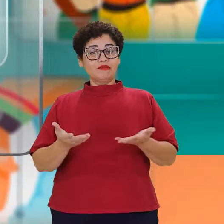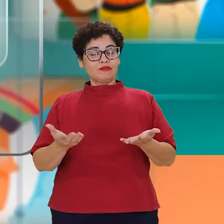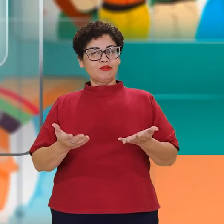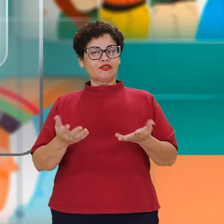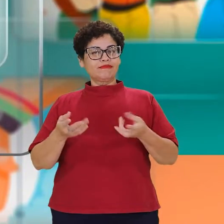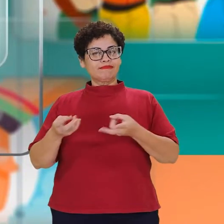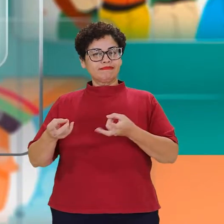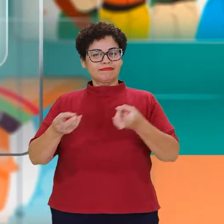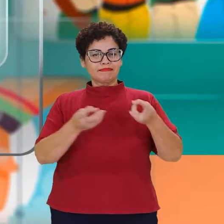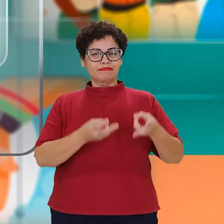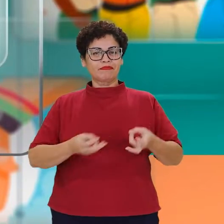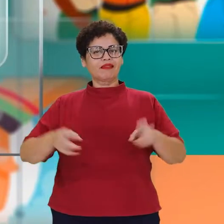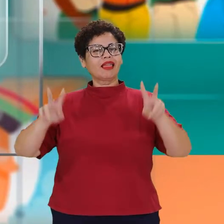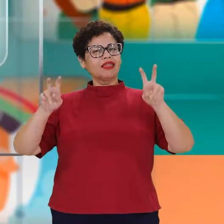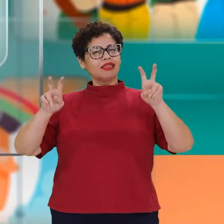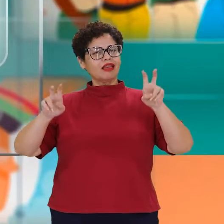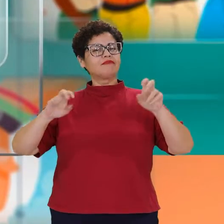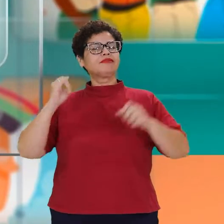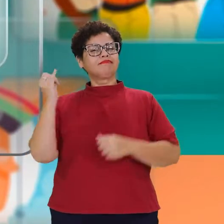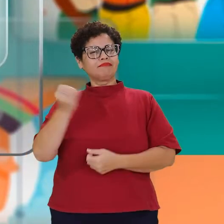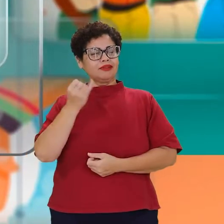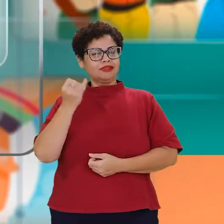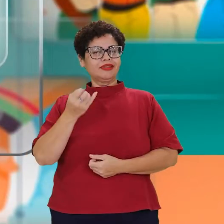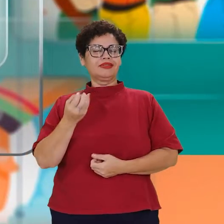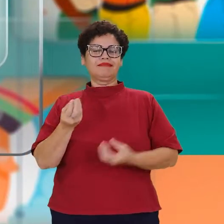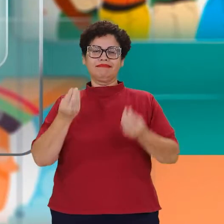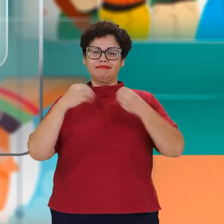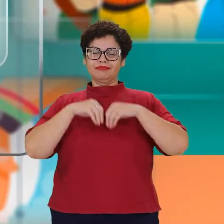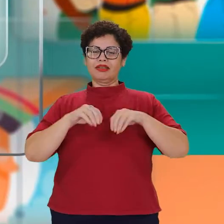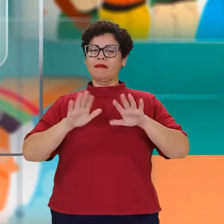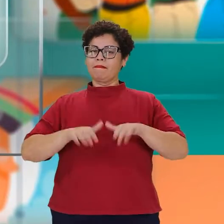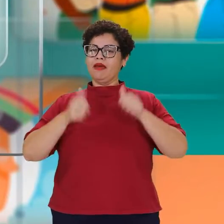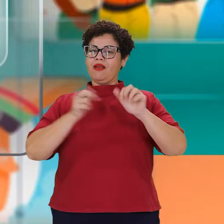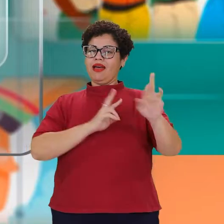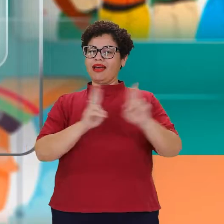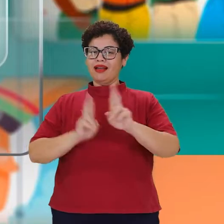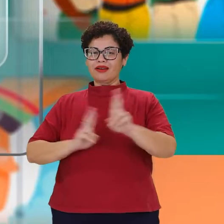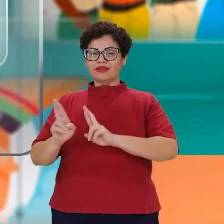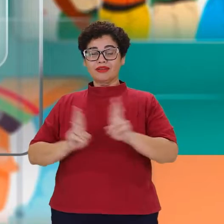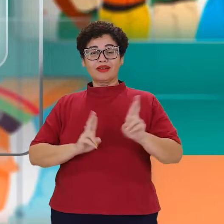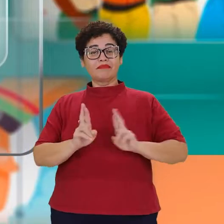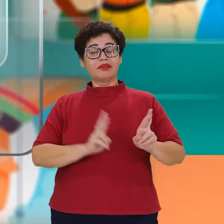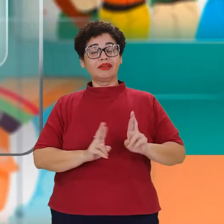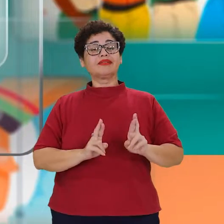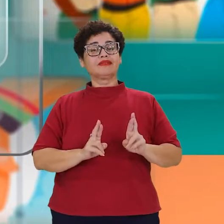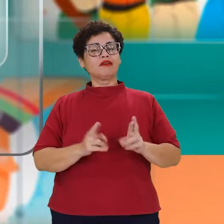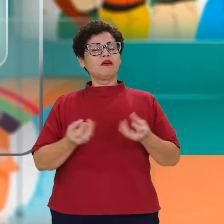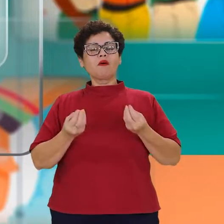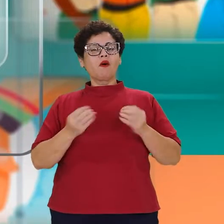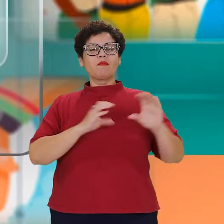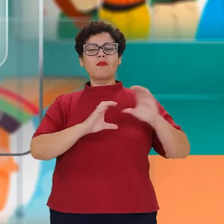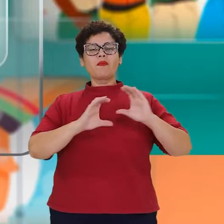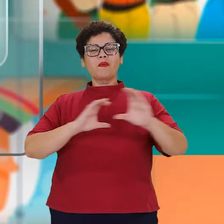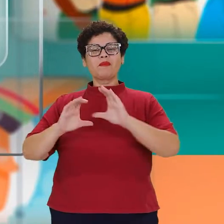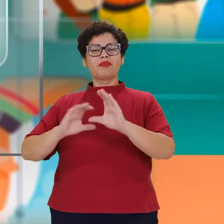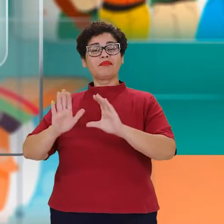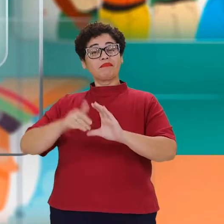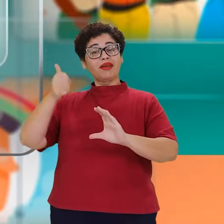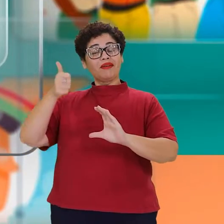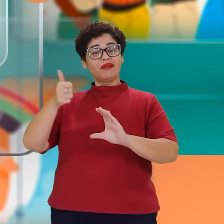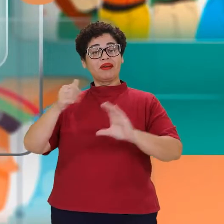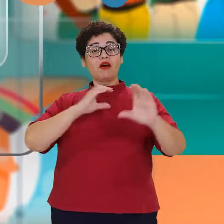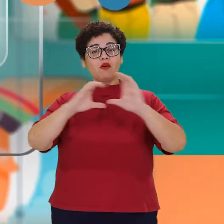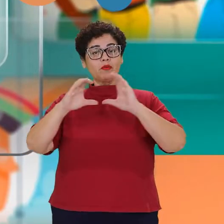Hoje exploraremos um tema essencial para melhorar nossos relacionamentos e a forma como nos comunicamos,